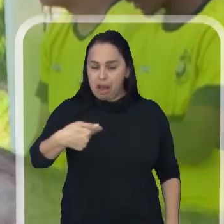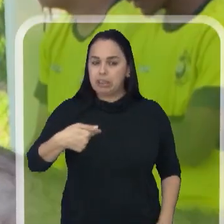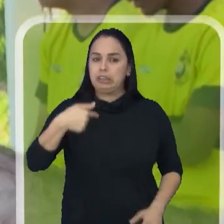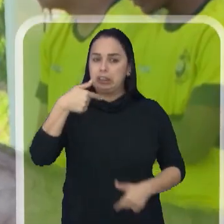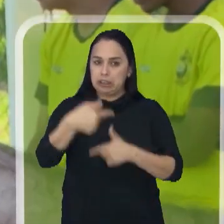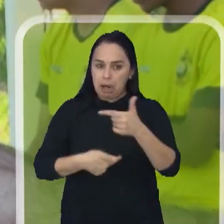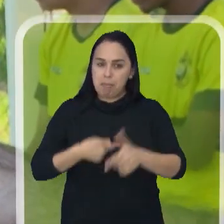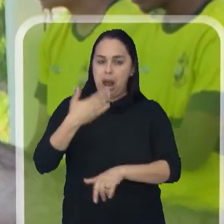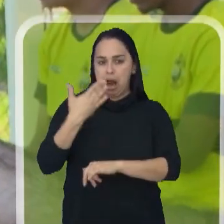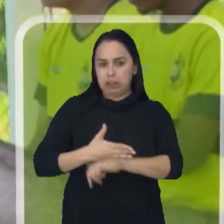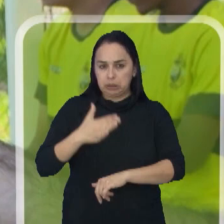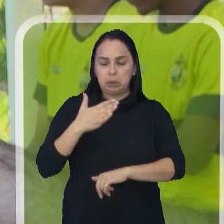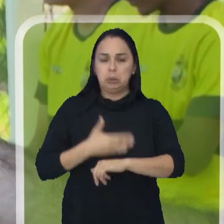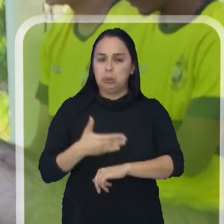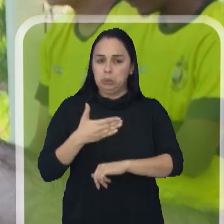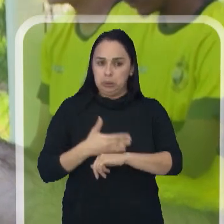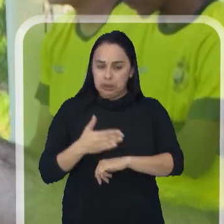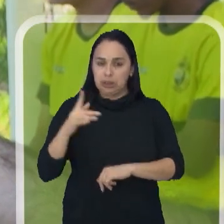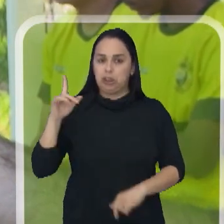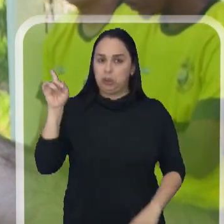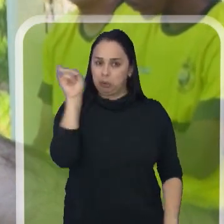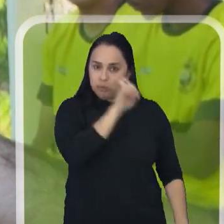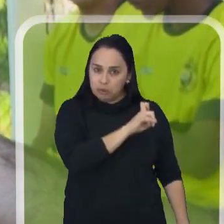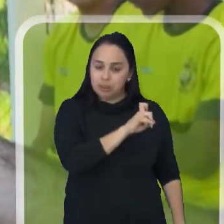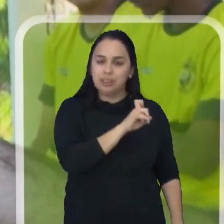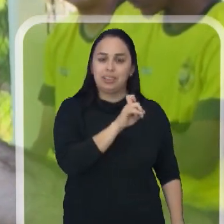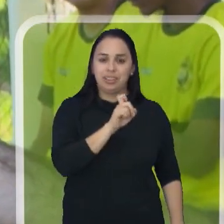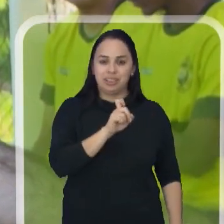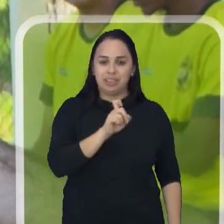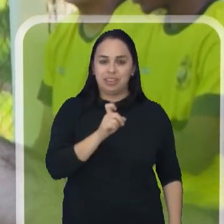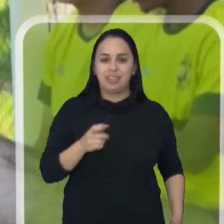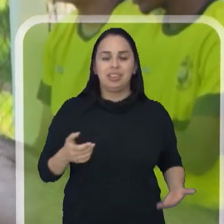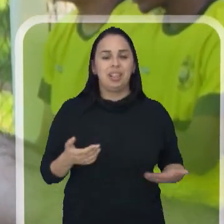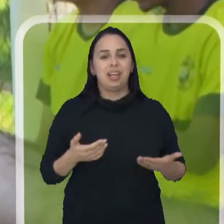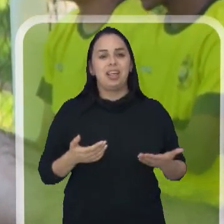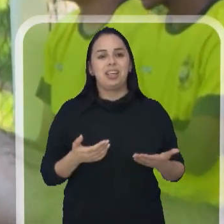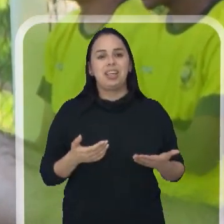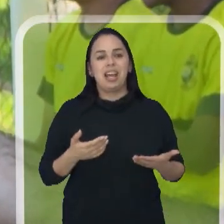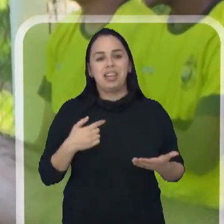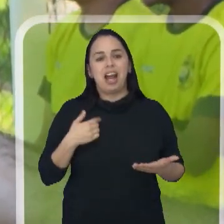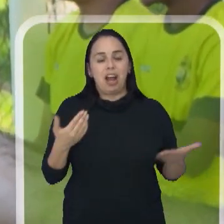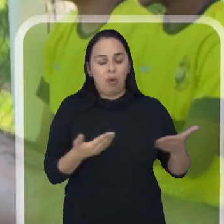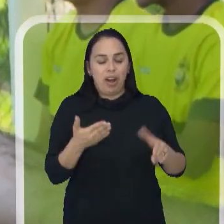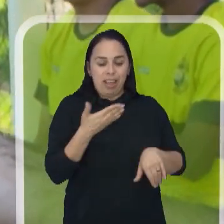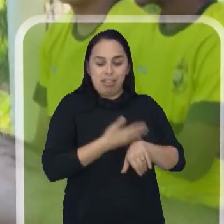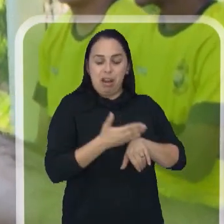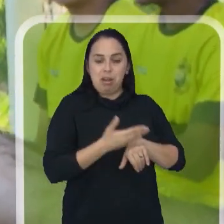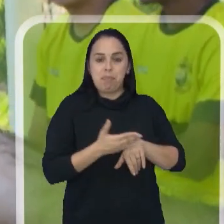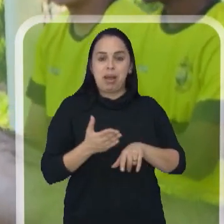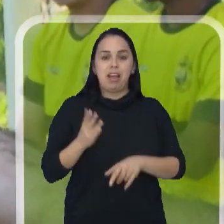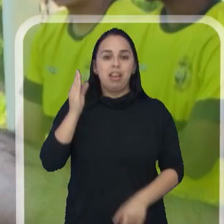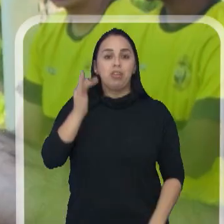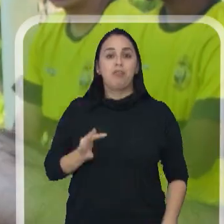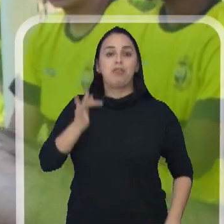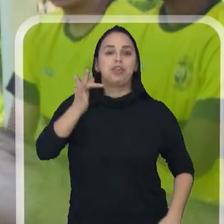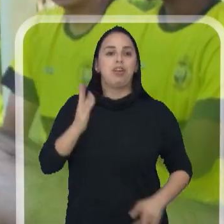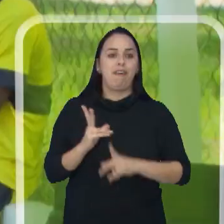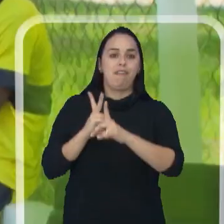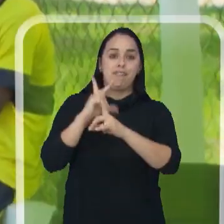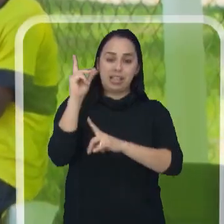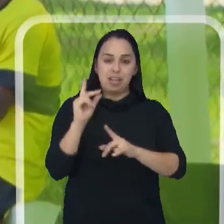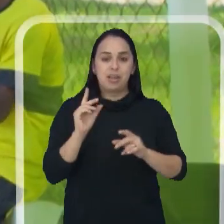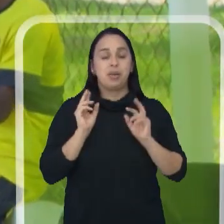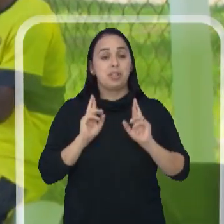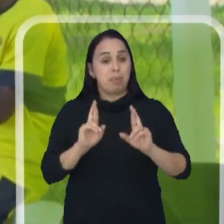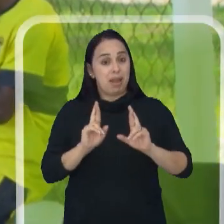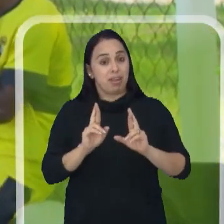trabalho, preparação árdua, né? Plantamos agora para colher lá na frente e espero que dê tudo certo.